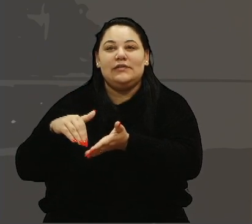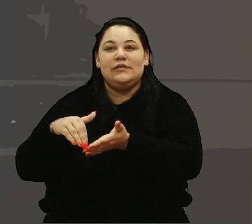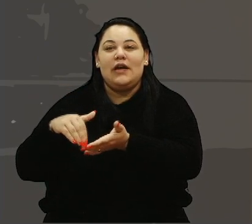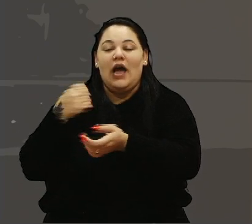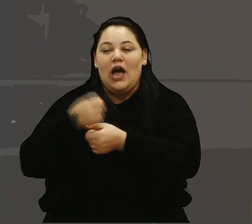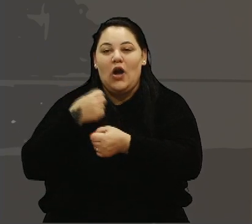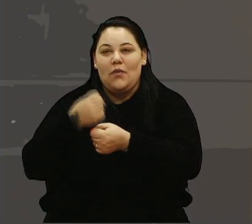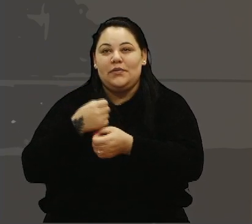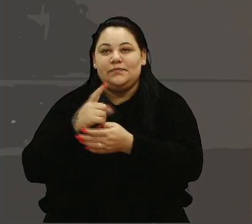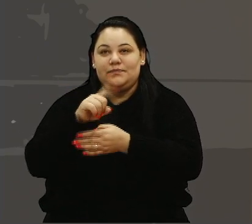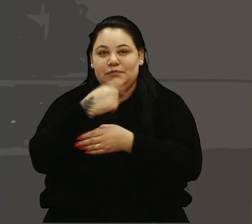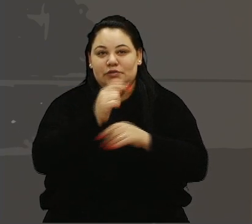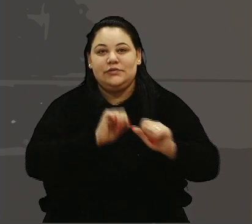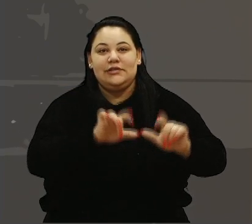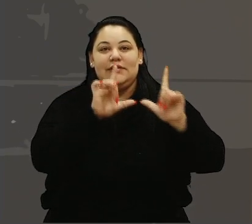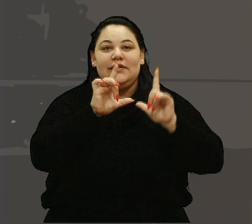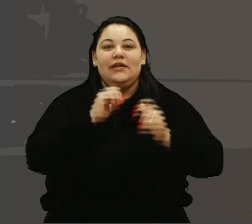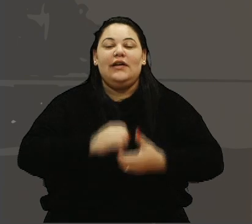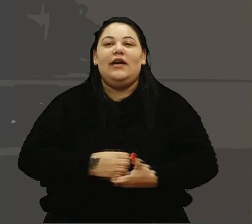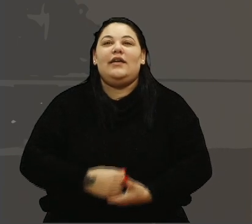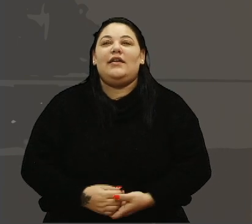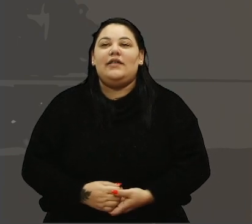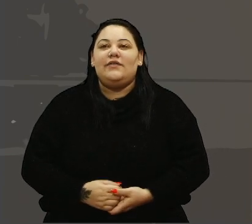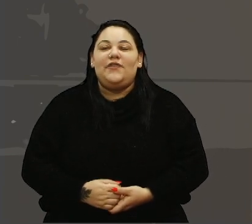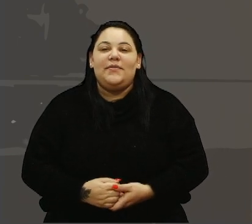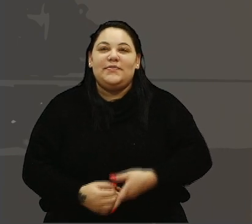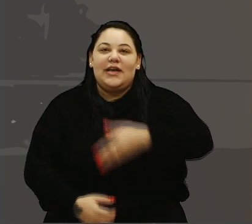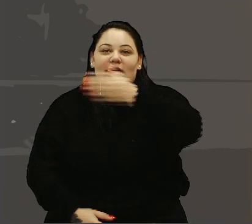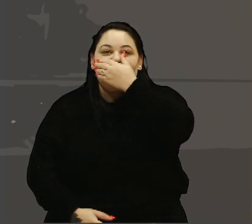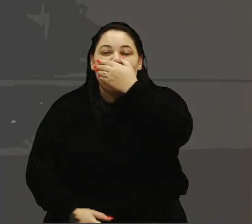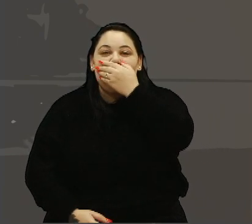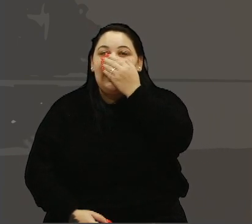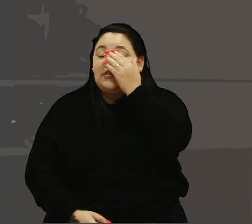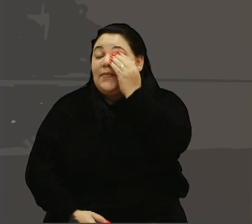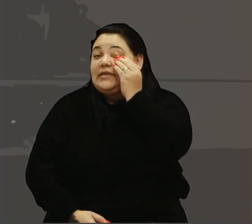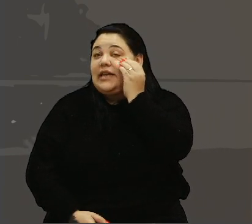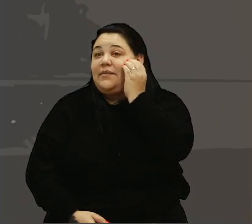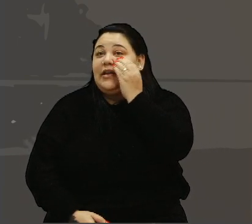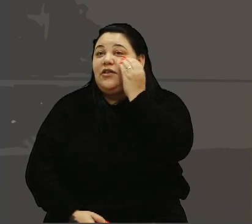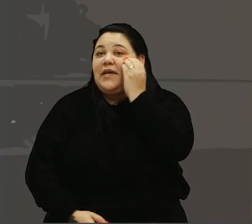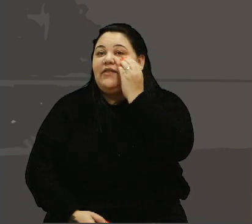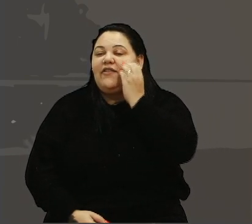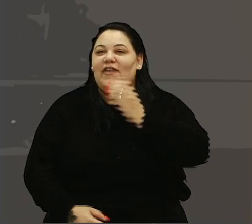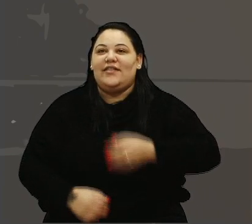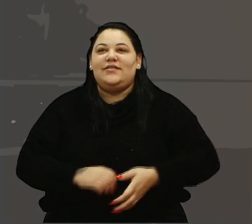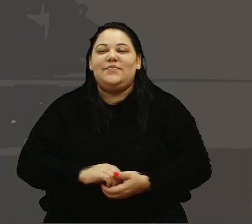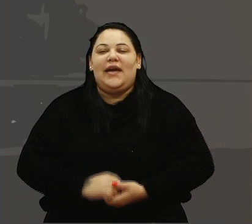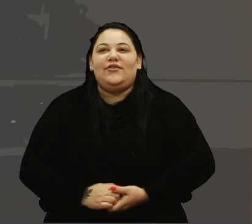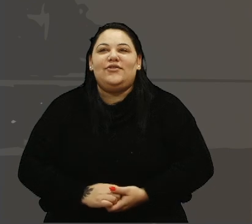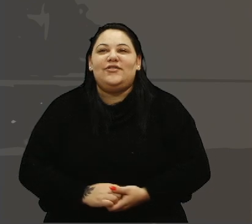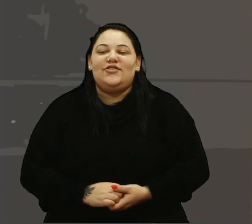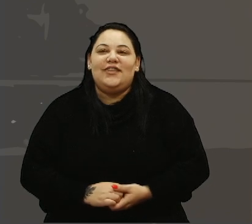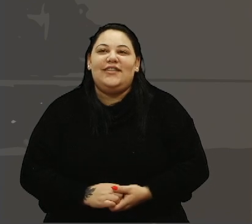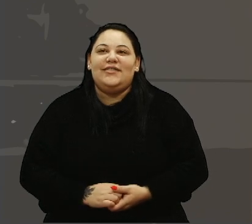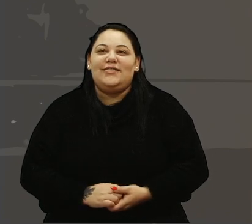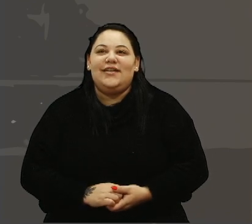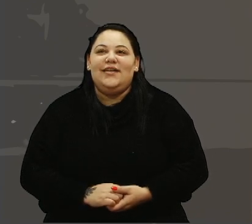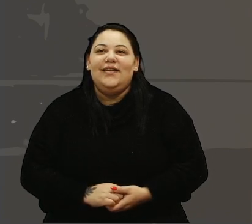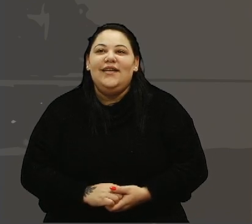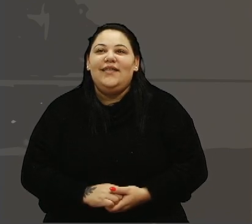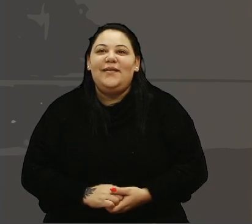slide. Aqui estamos falando de obra realizada lá no bairro Serrano,